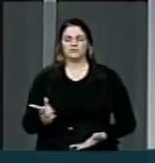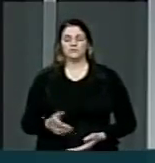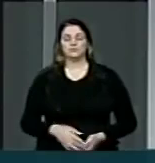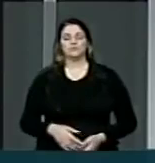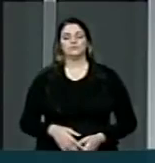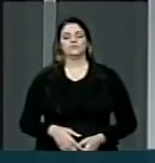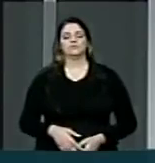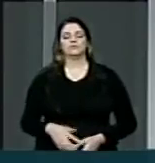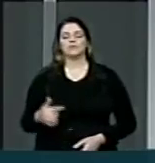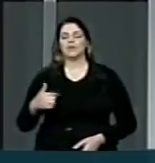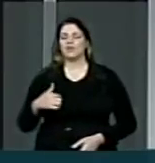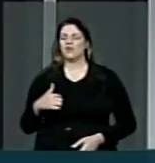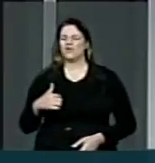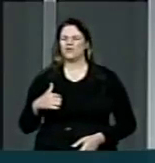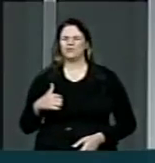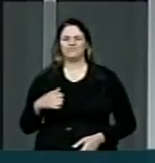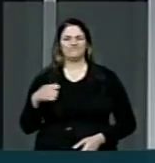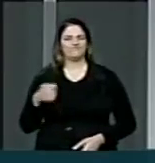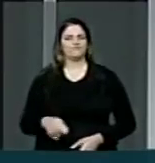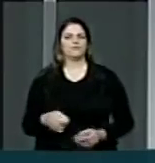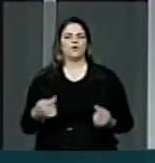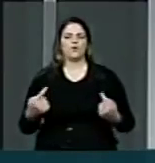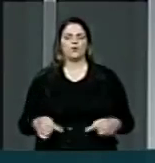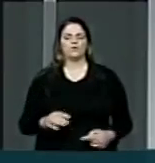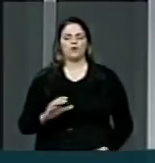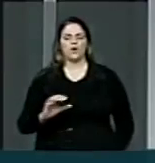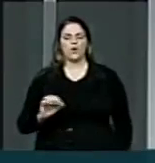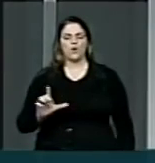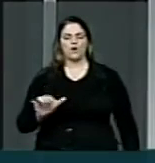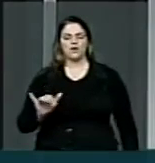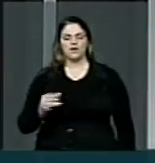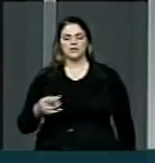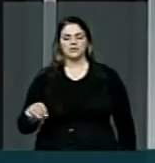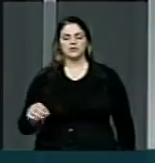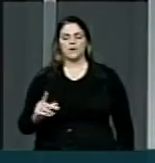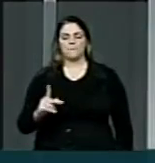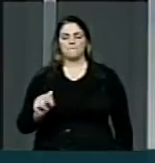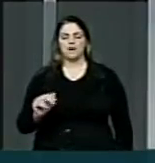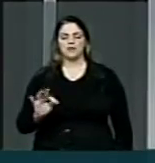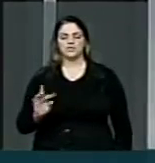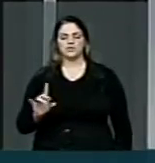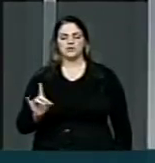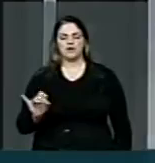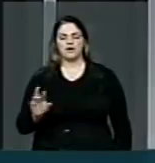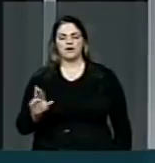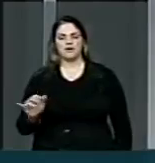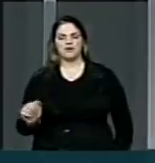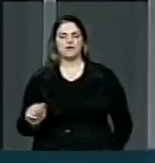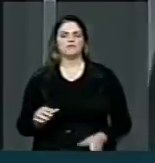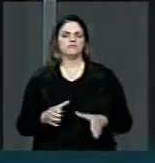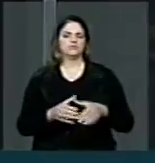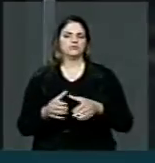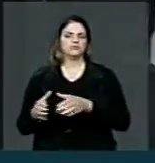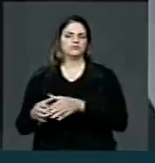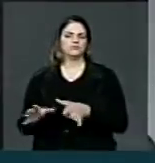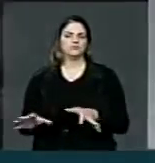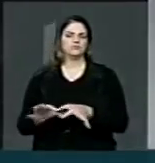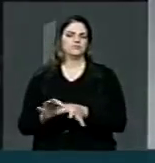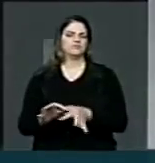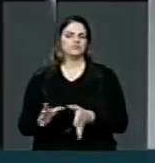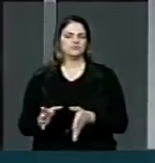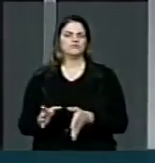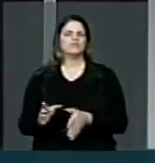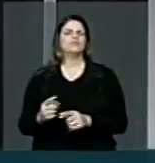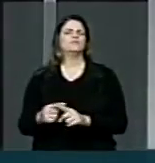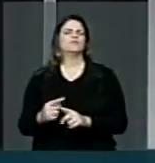sou totalmente contra as coligações partidárias. As coligações na proporcional é